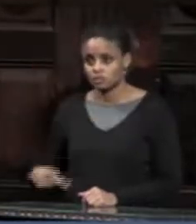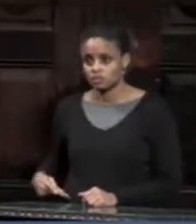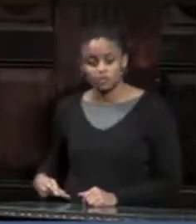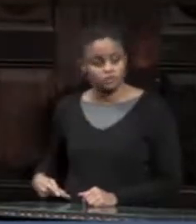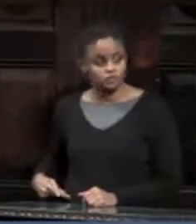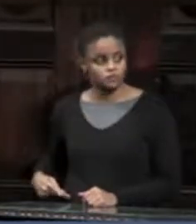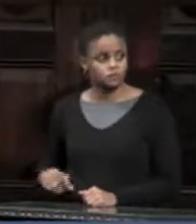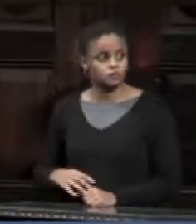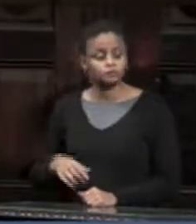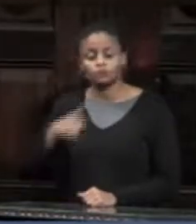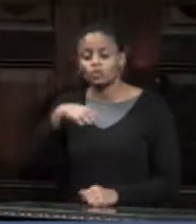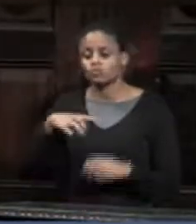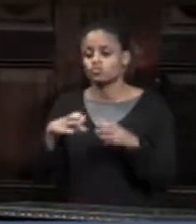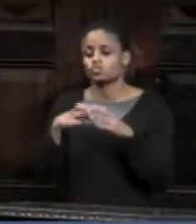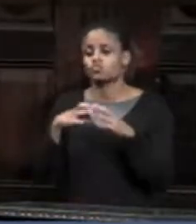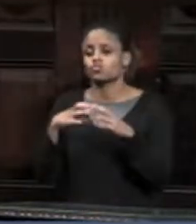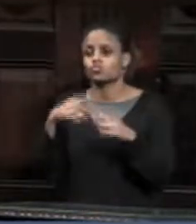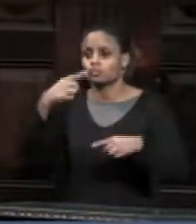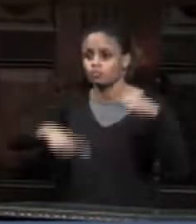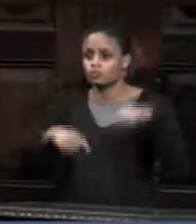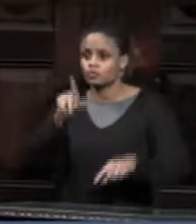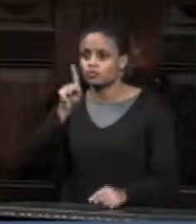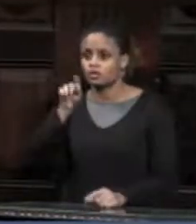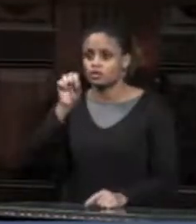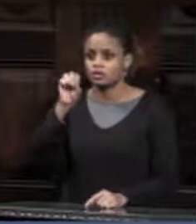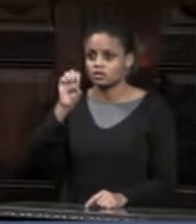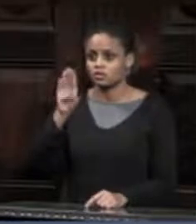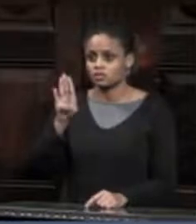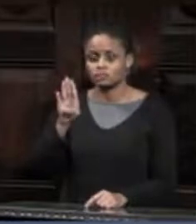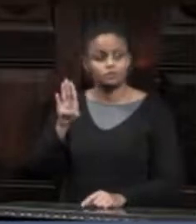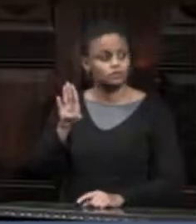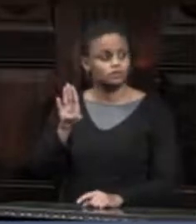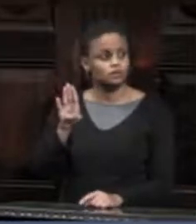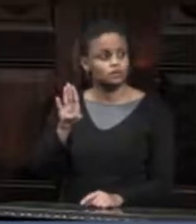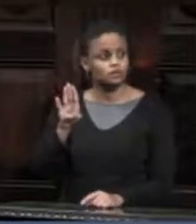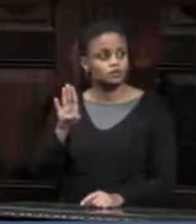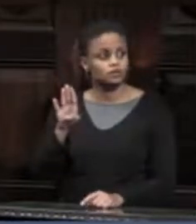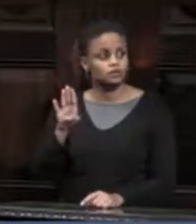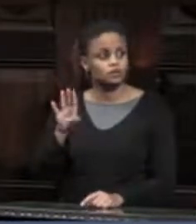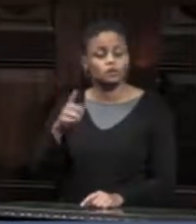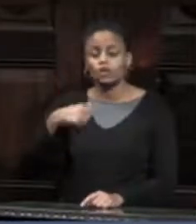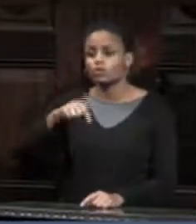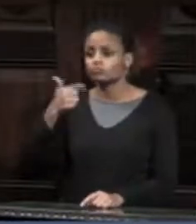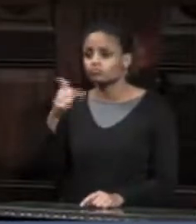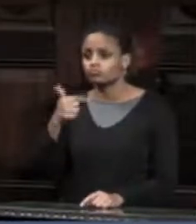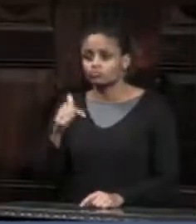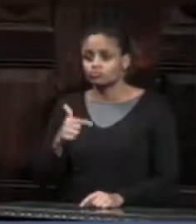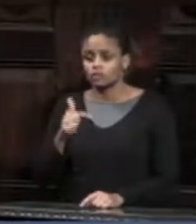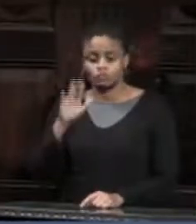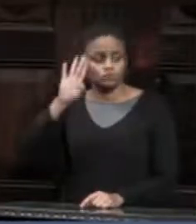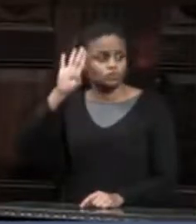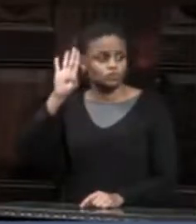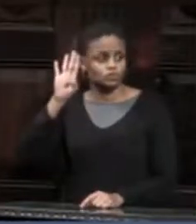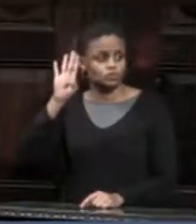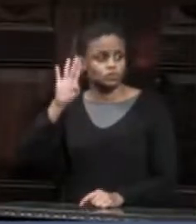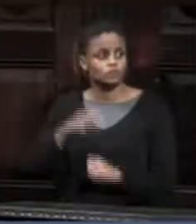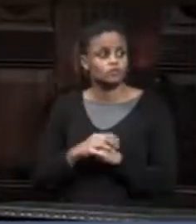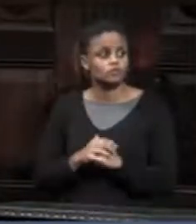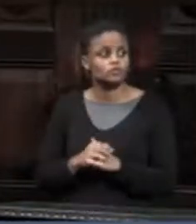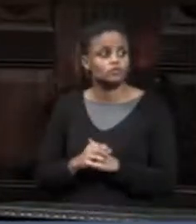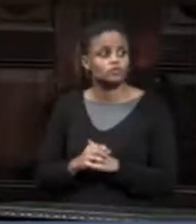Entendemos nós do PSB que não temos um candidato capaz de